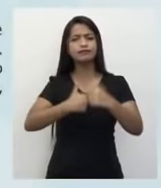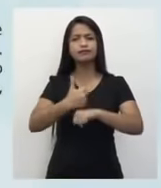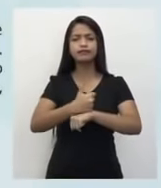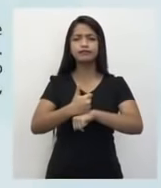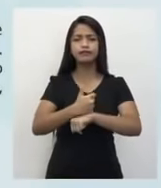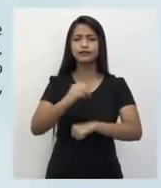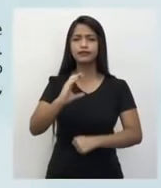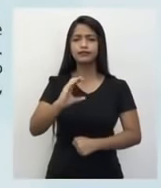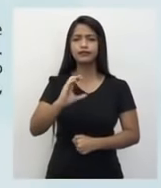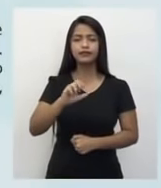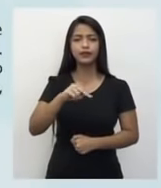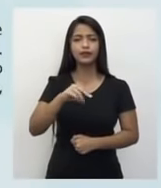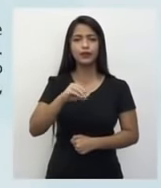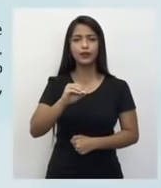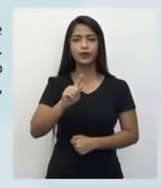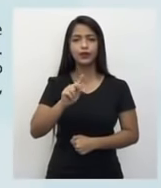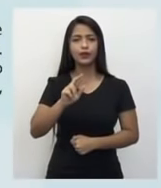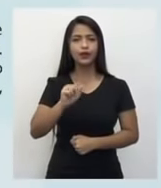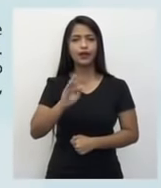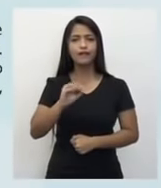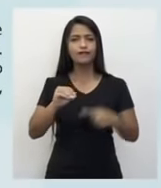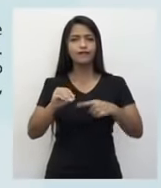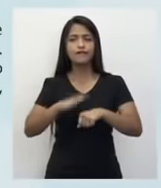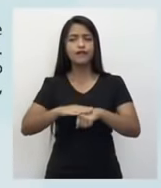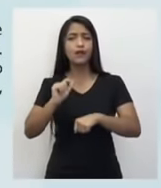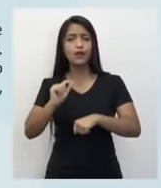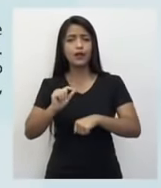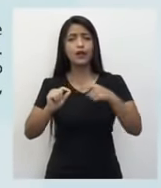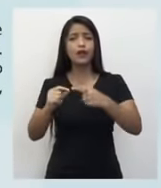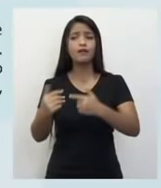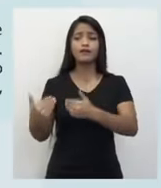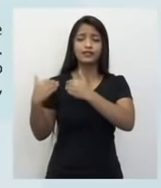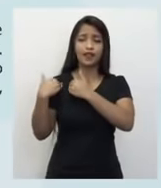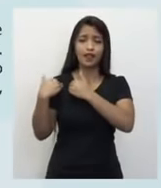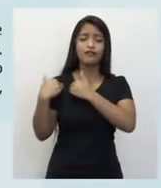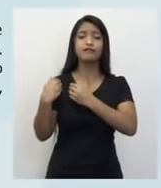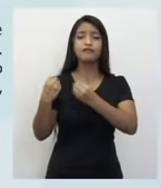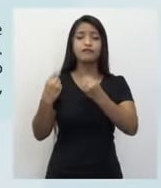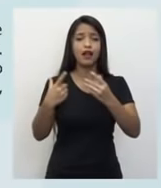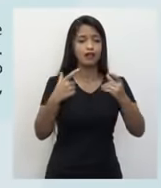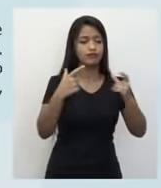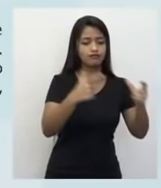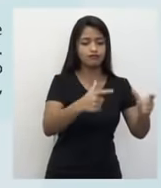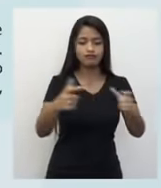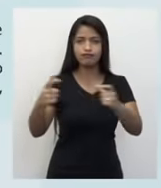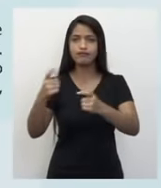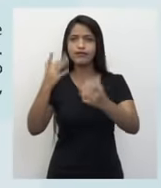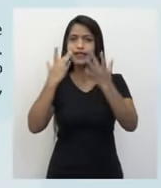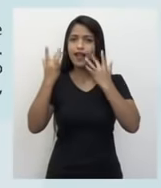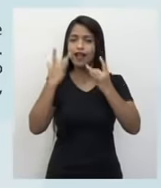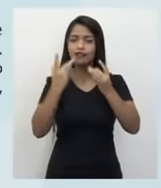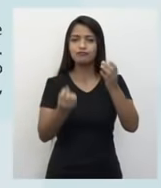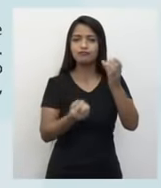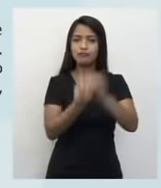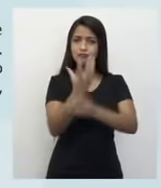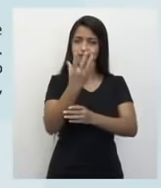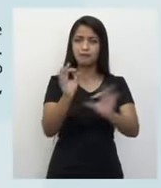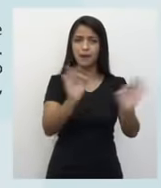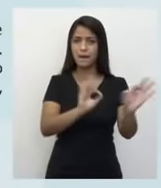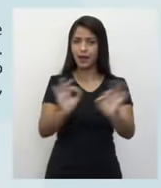O cenógrafo é o profissional responsável pela criação, projeto e construção do cenário de teatro. Não só do teatro, tá, turma? Mas como